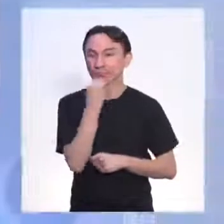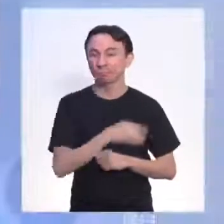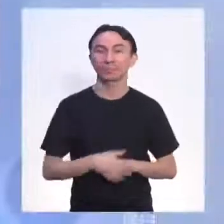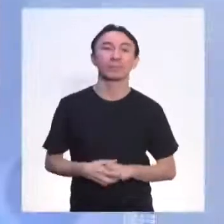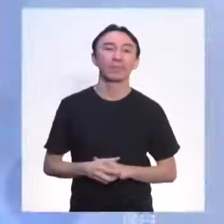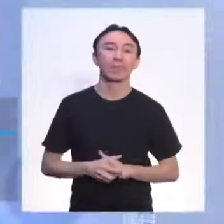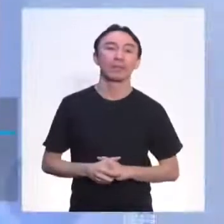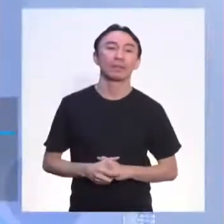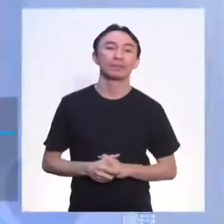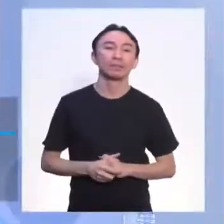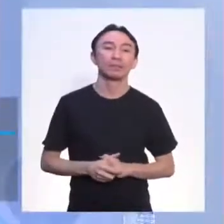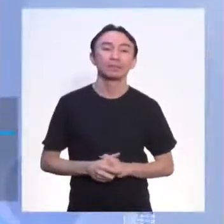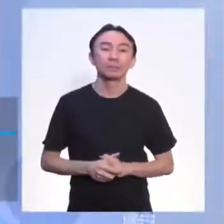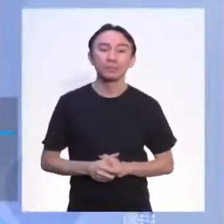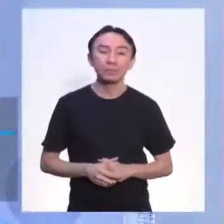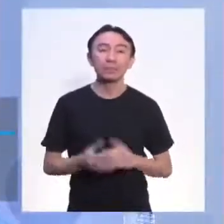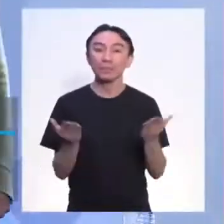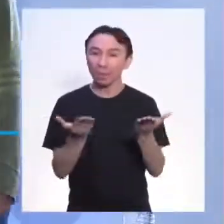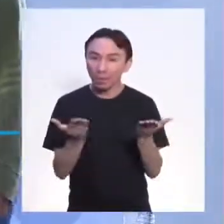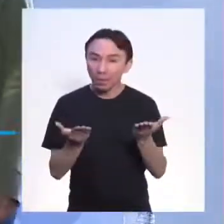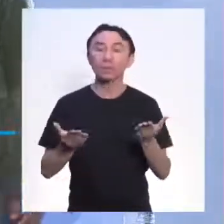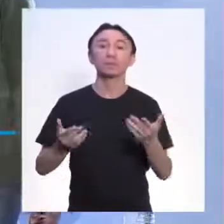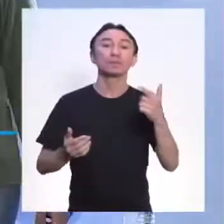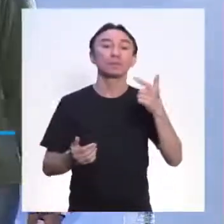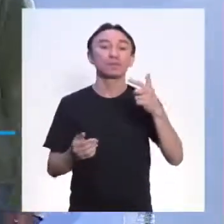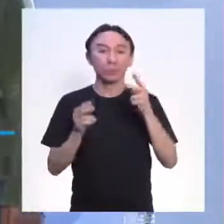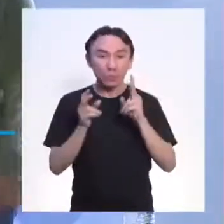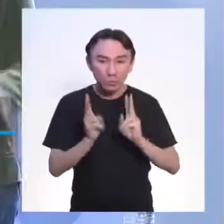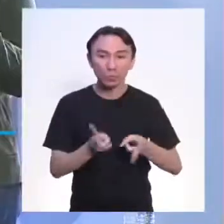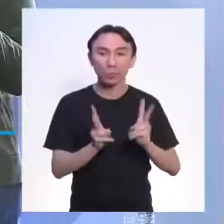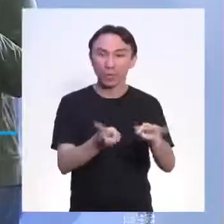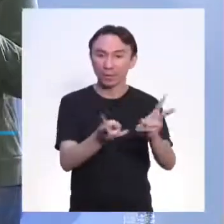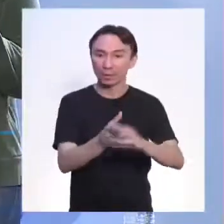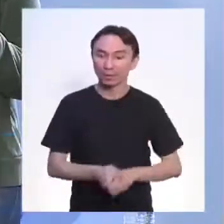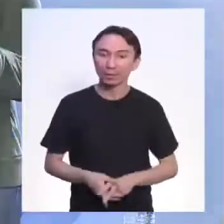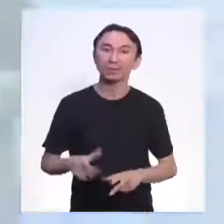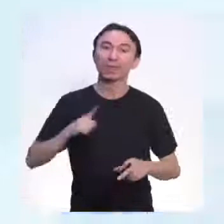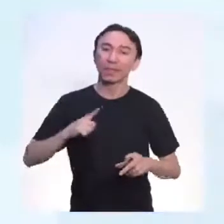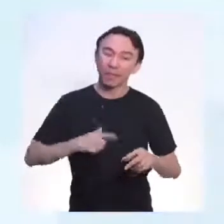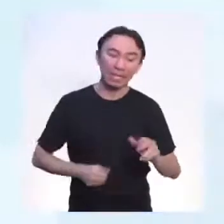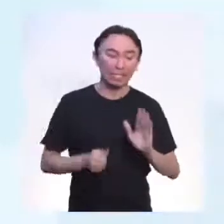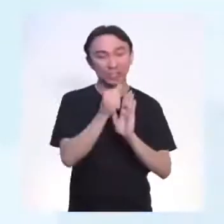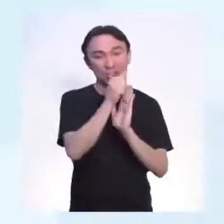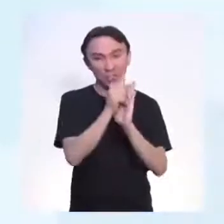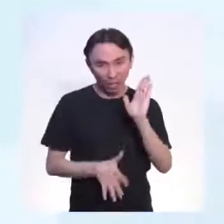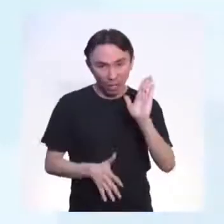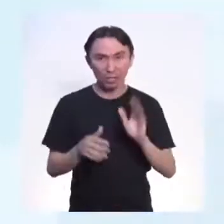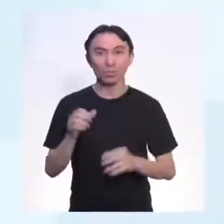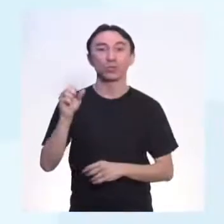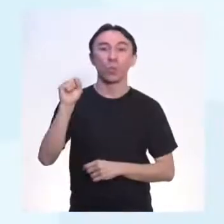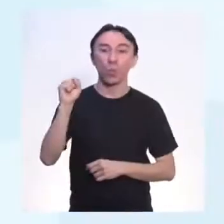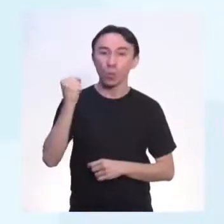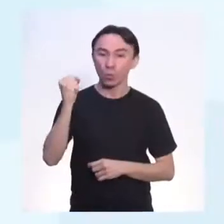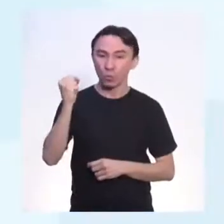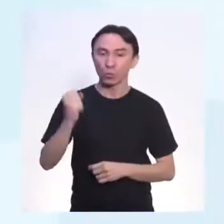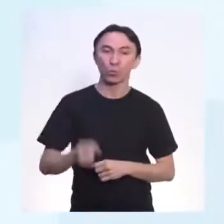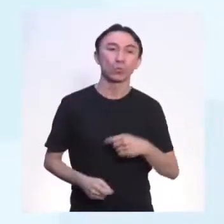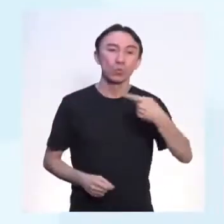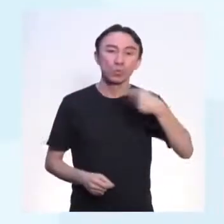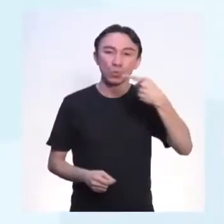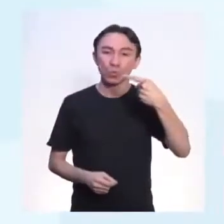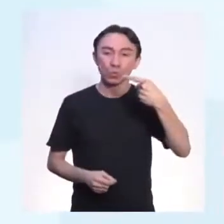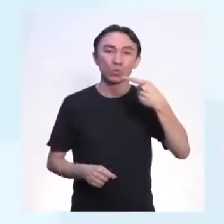Ok. Vamos continuar mais um pouquinho. Então, atividade 8, item 1,